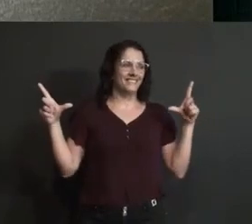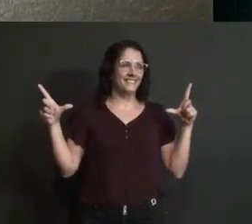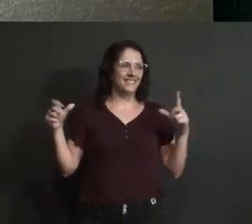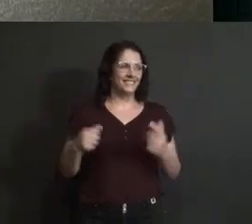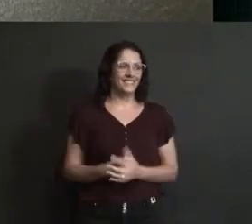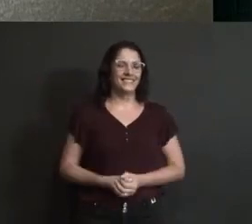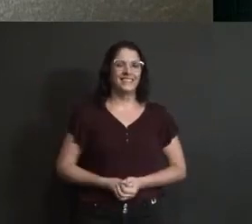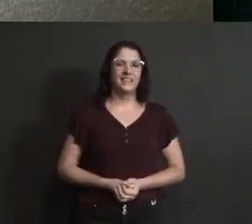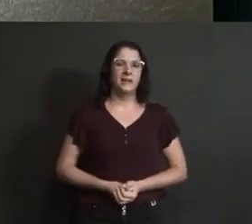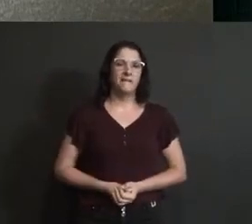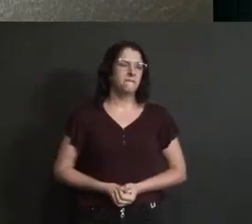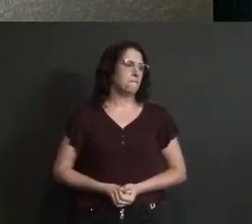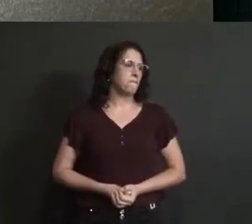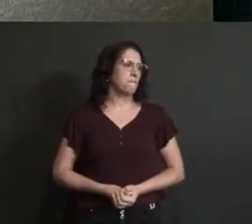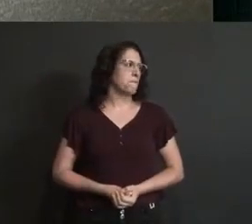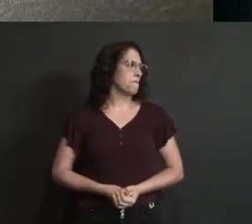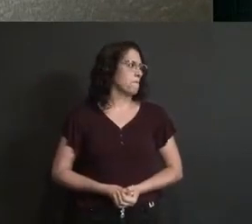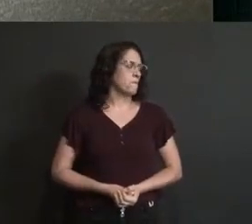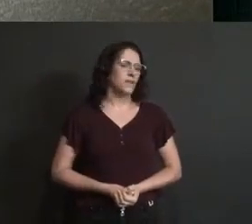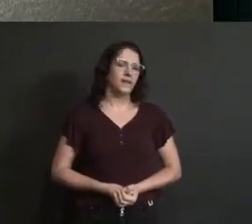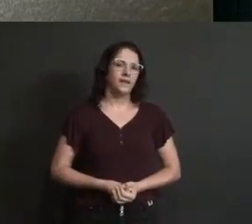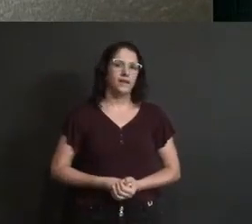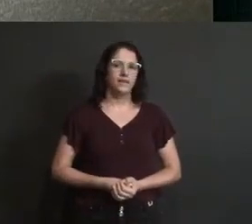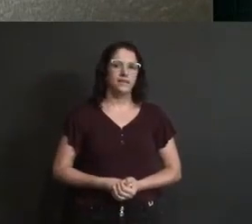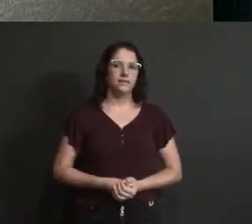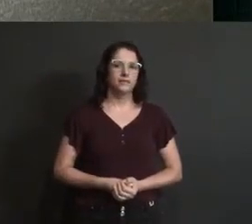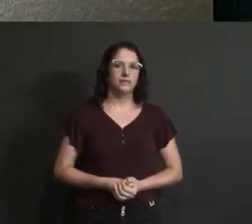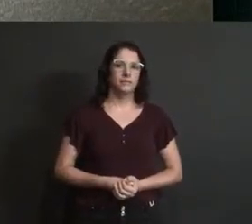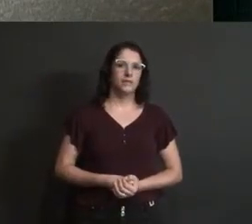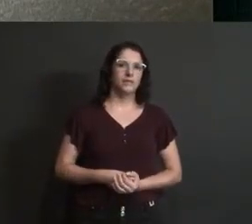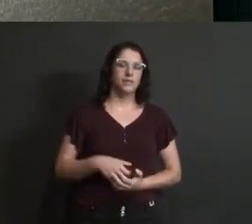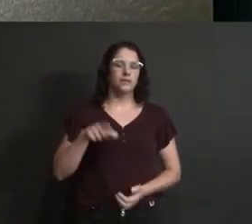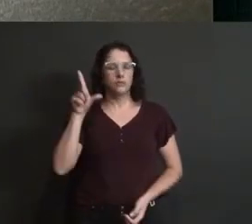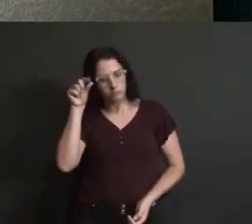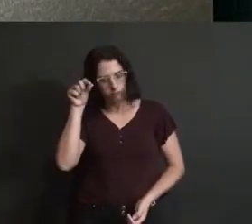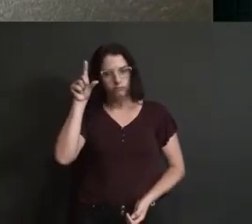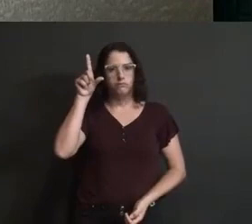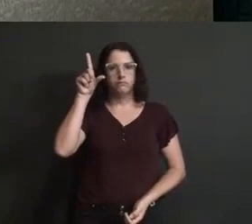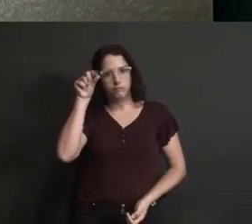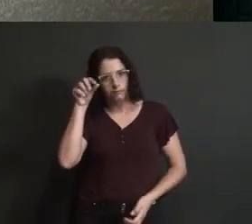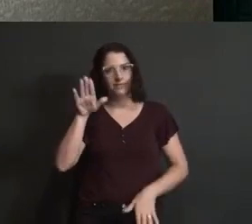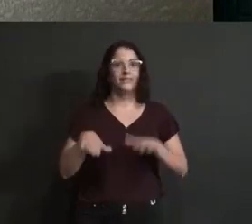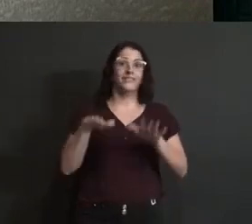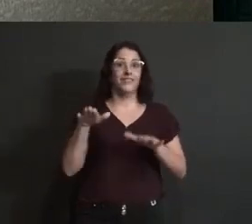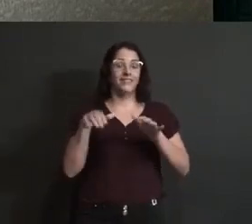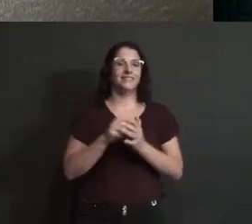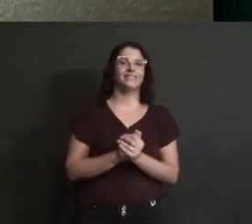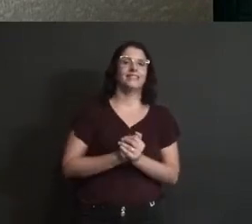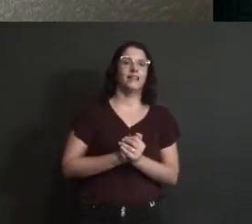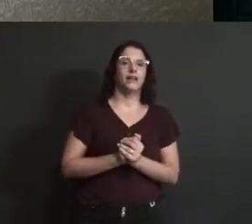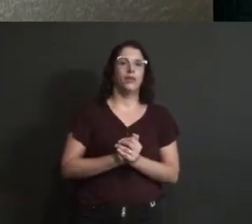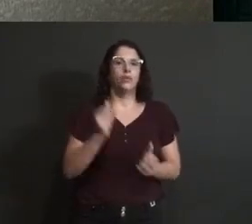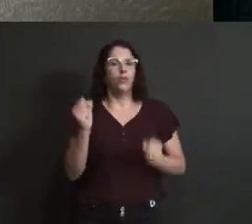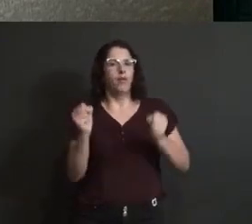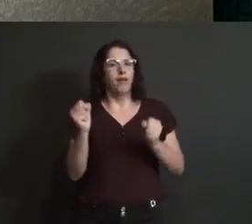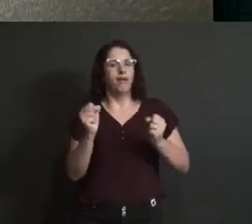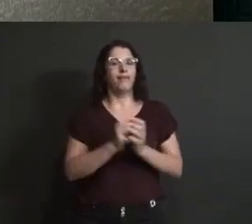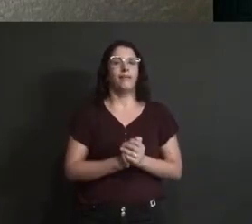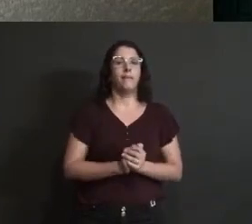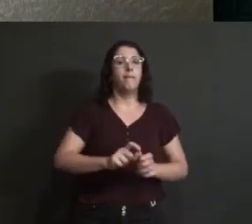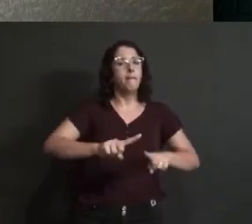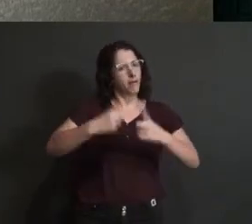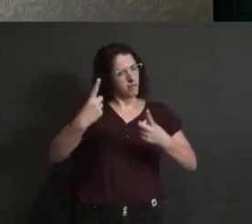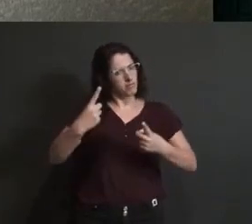E vai dormindo no carro, e acorda no carro, e vai, mas vale a pena. A vida da gente tem um sabor